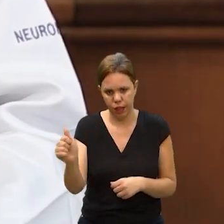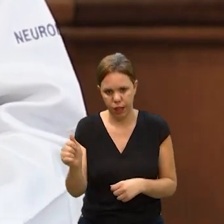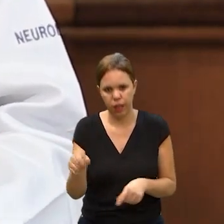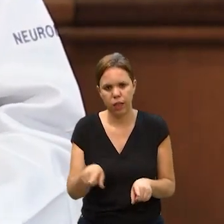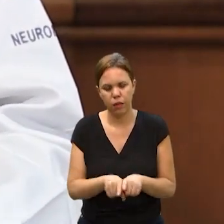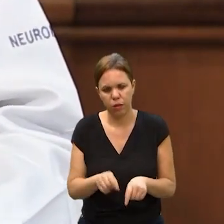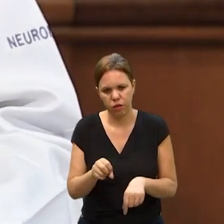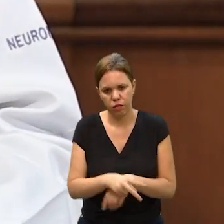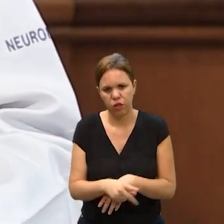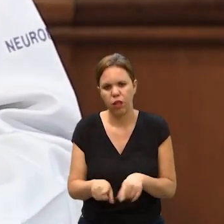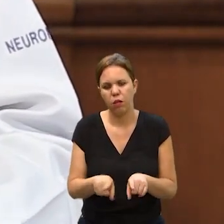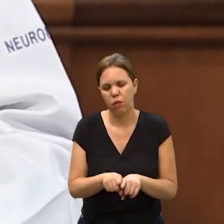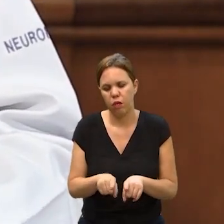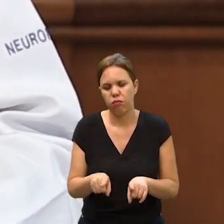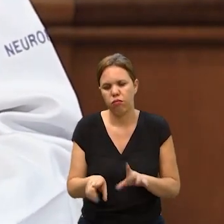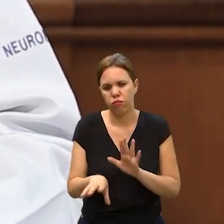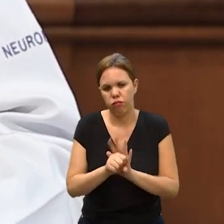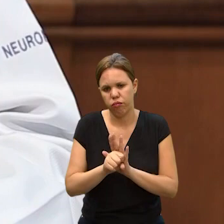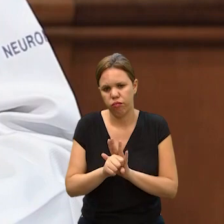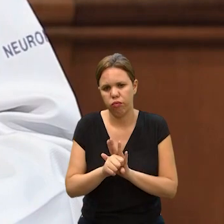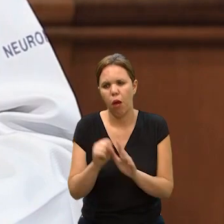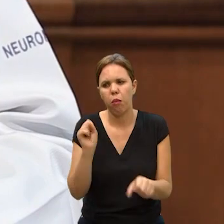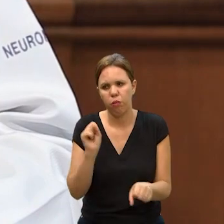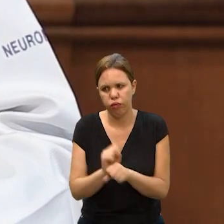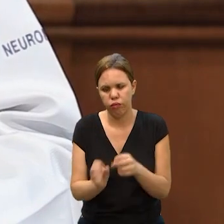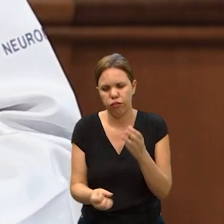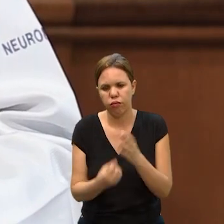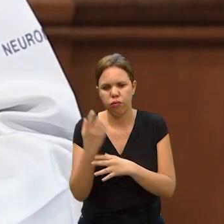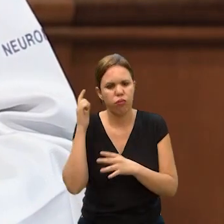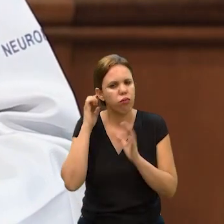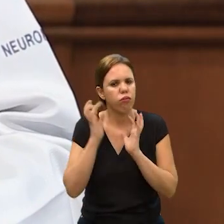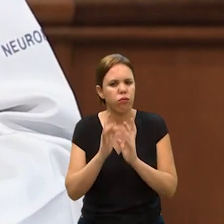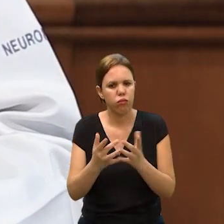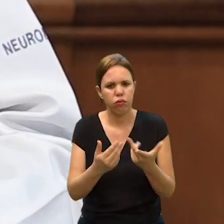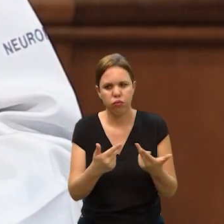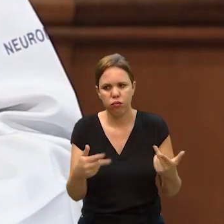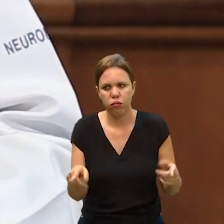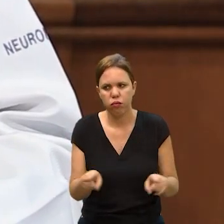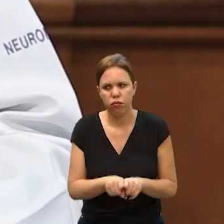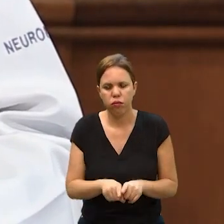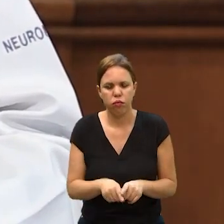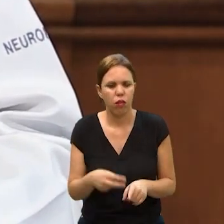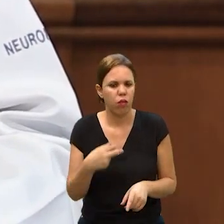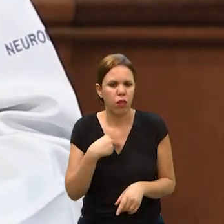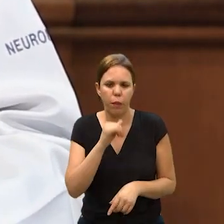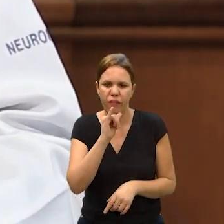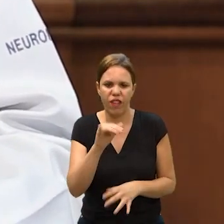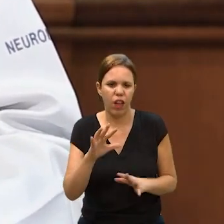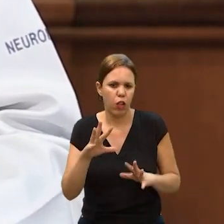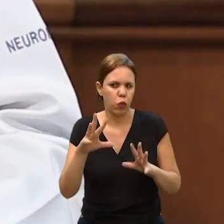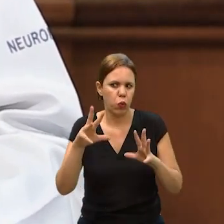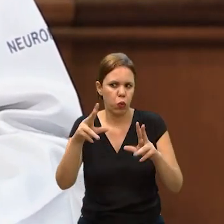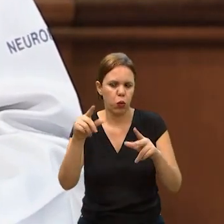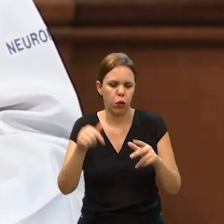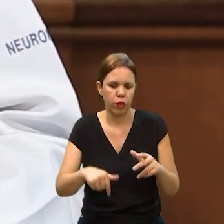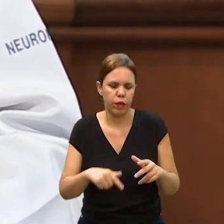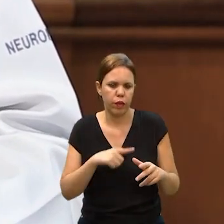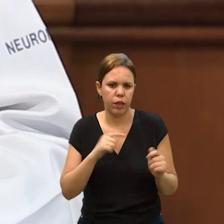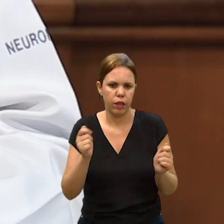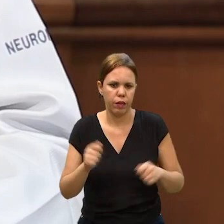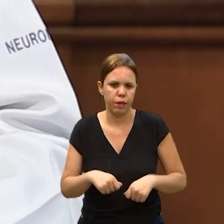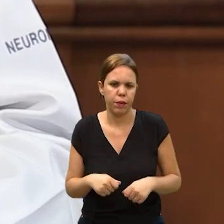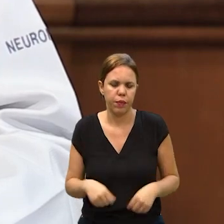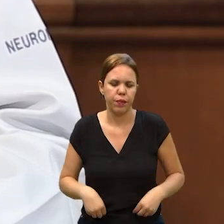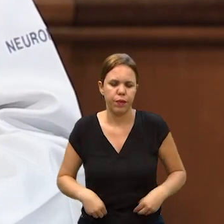sistema nervoso e como sequela também pode levar à paralisia cerebral. Então tem muitos agentes que não dá para você falar todos